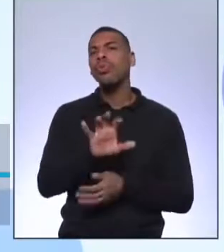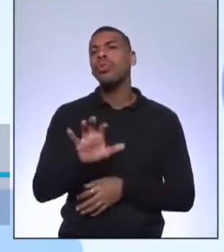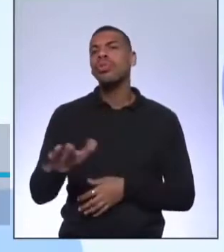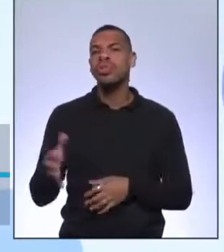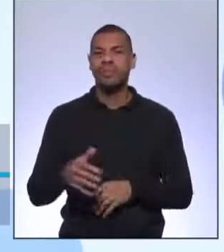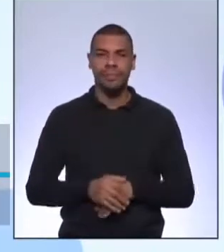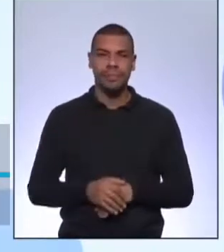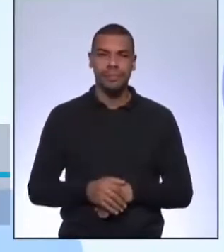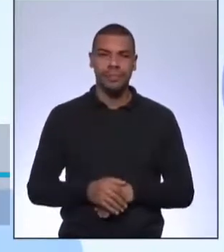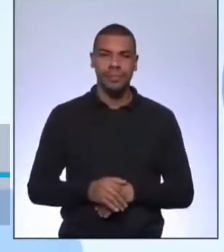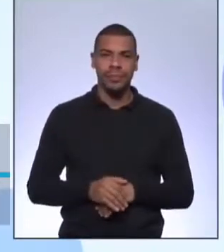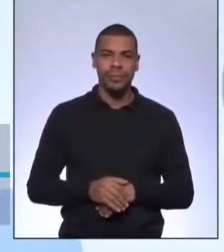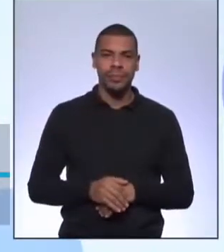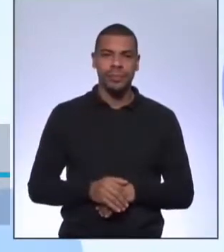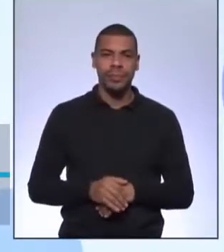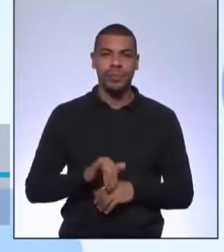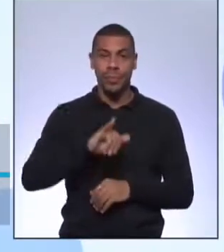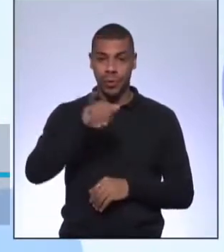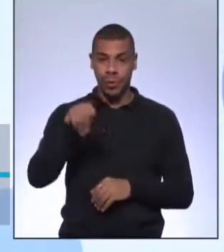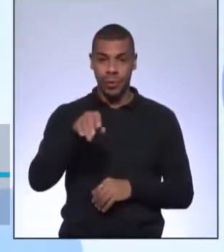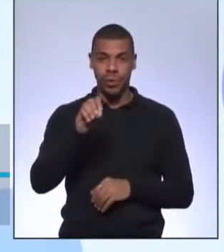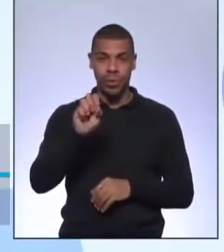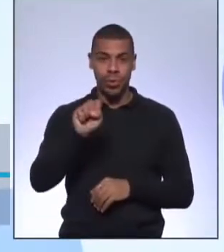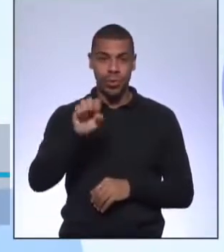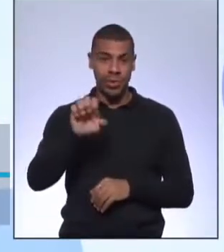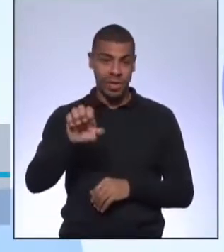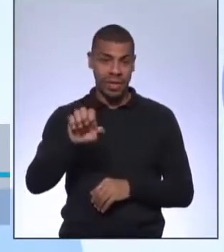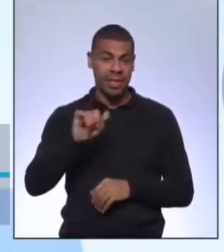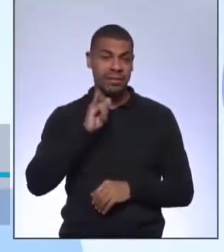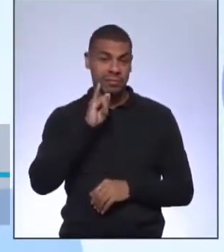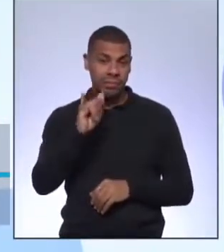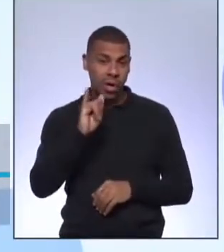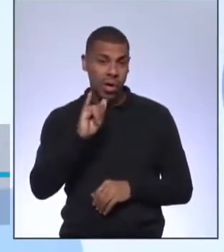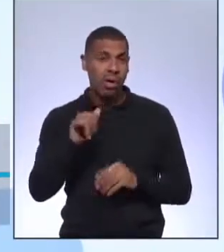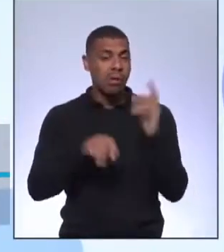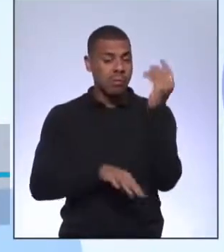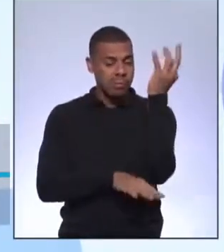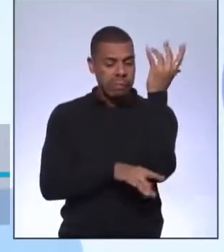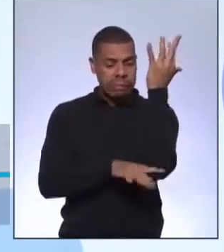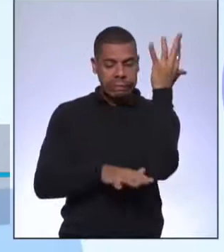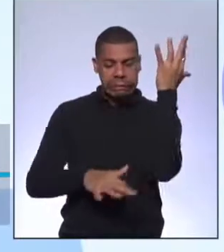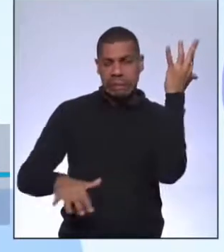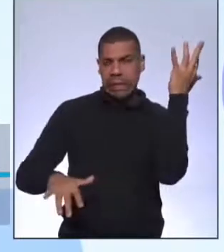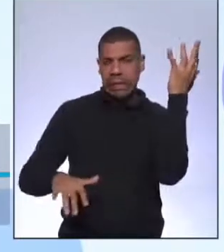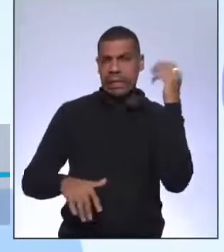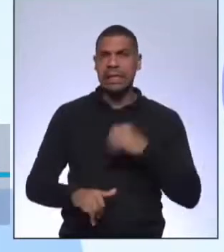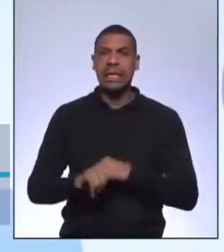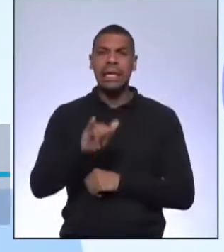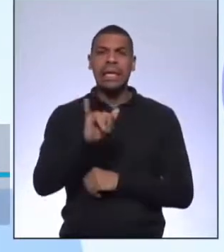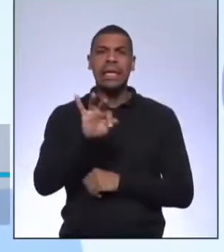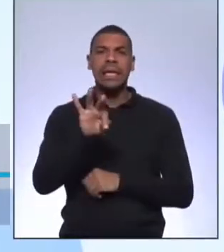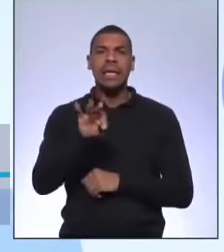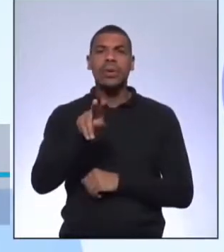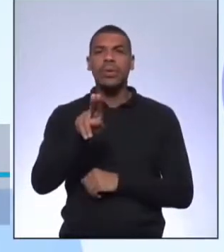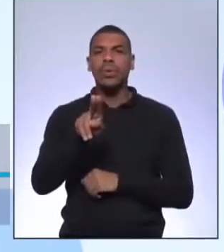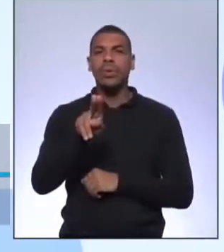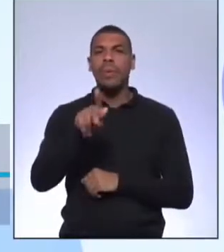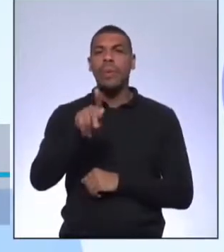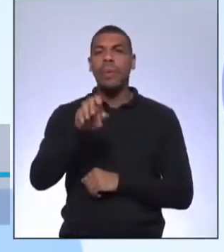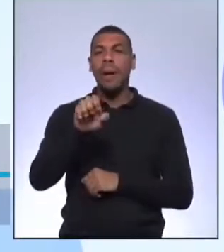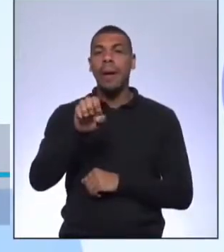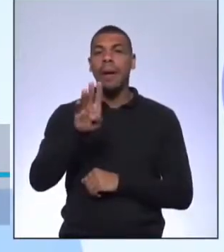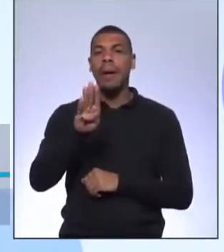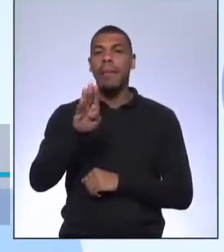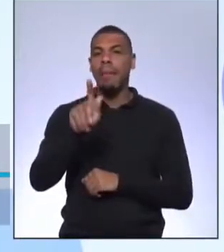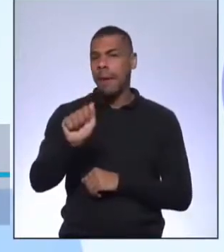O José Luiz escreveu Itupeva, Mata Atlântica. Predominantemente, o estado de São